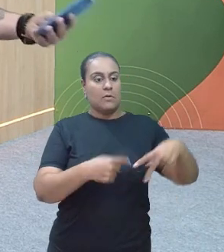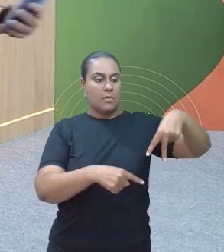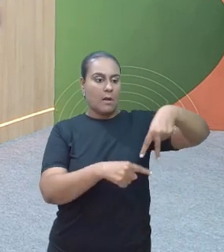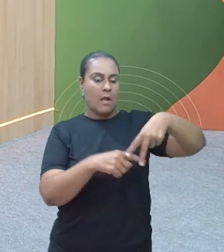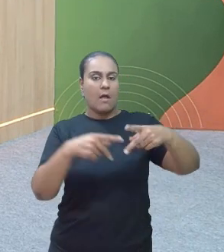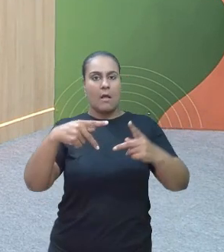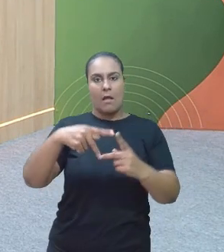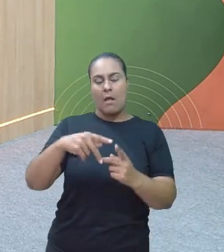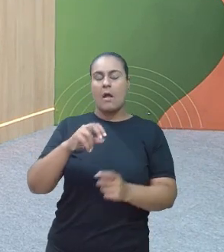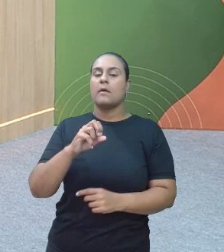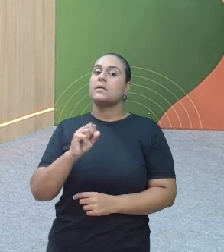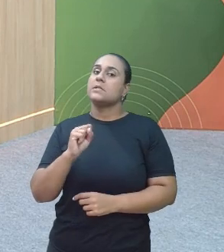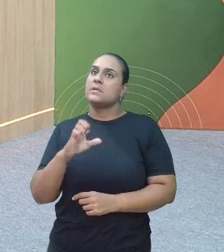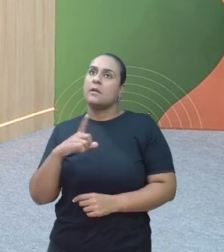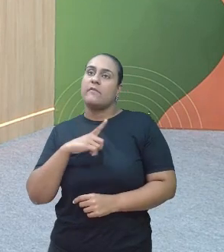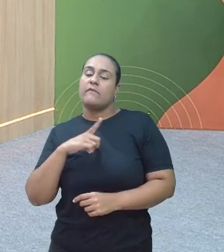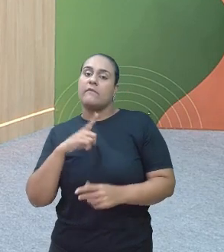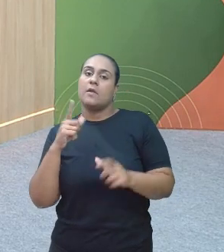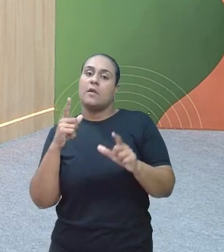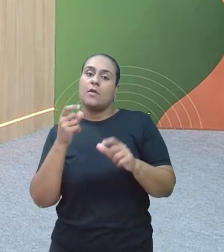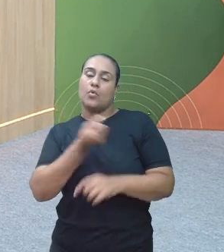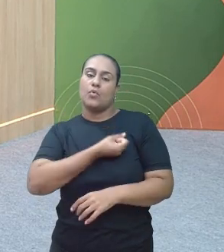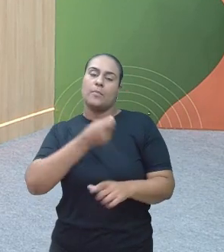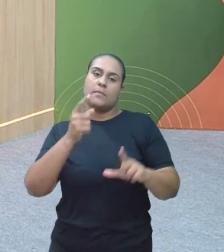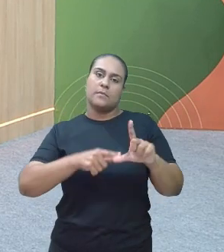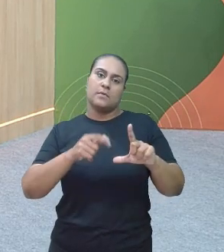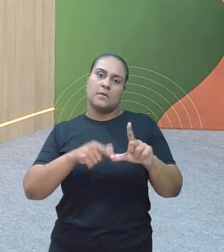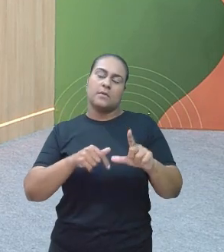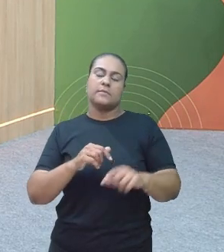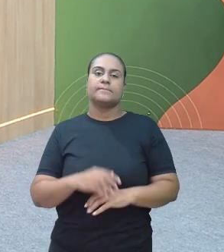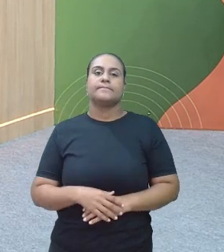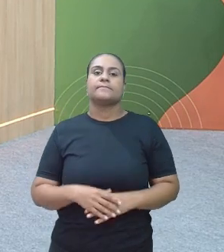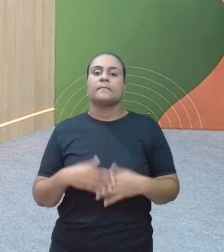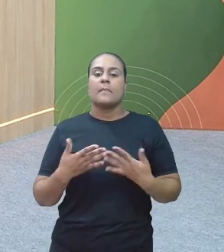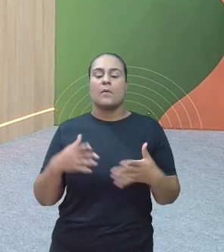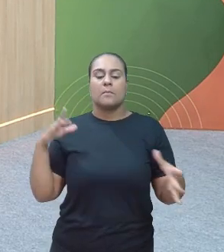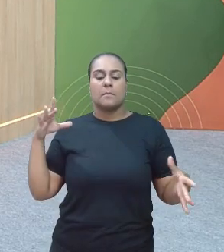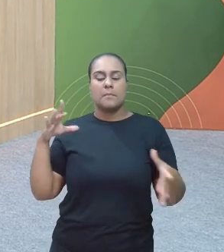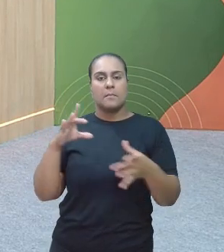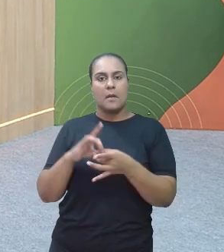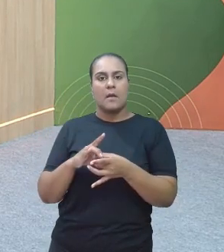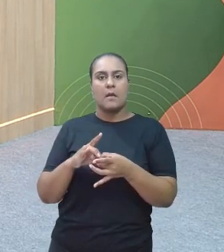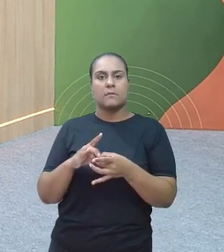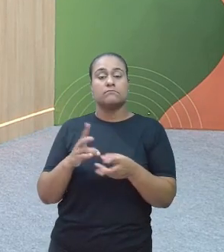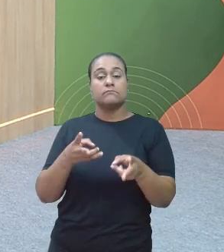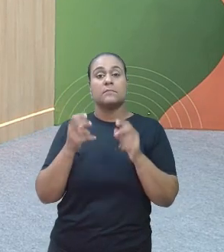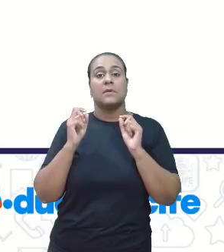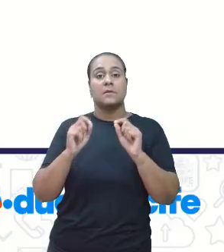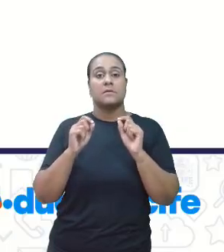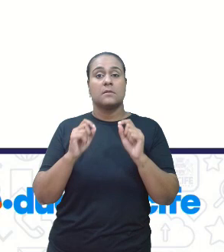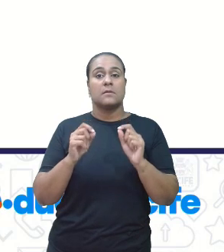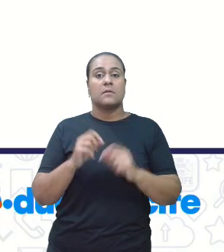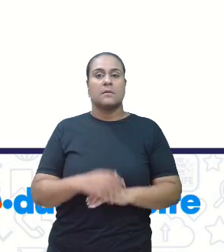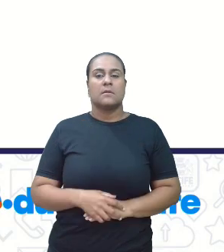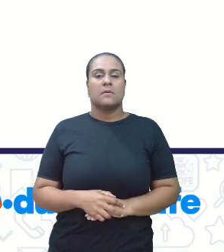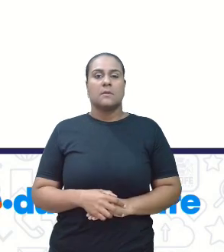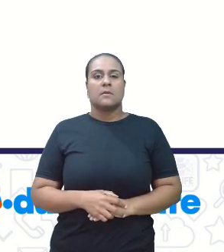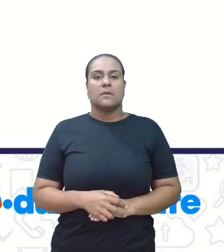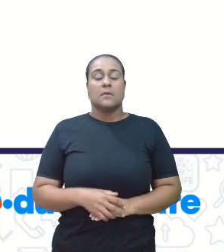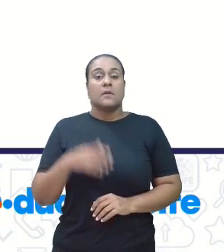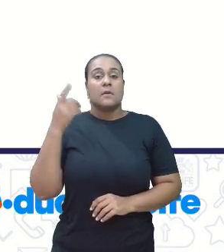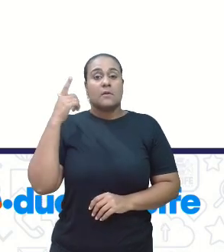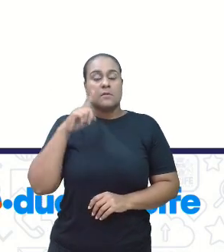como eu falei anteriormente, tá certo? Então, estabelecendo essa relação, perceba o seguinte, você